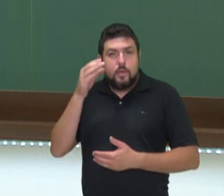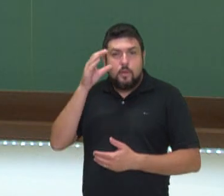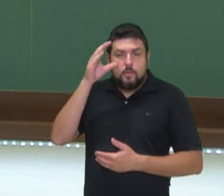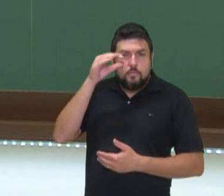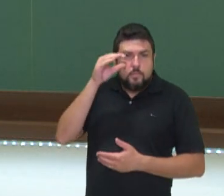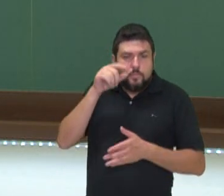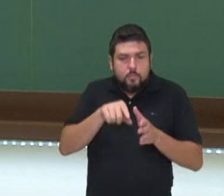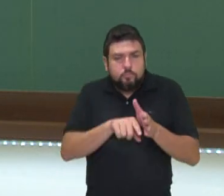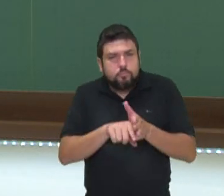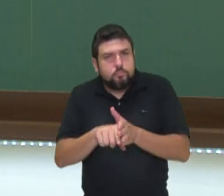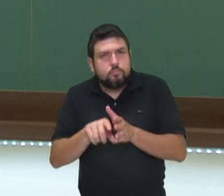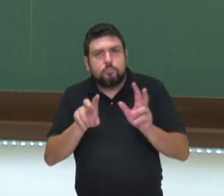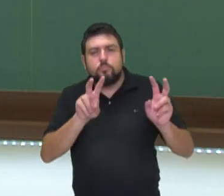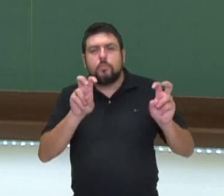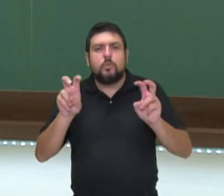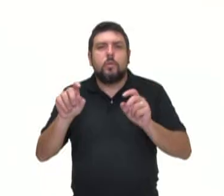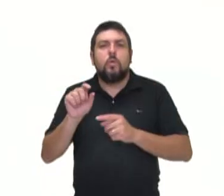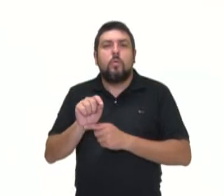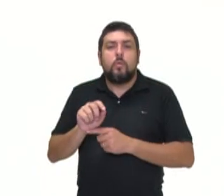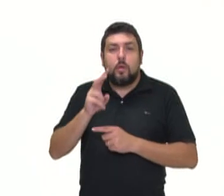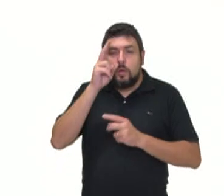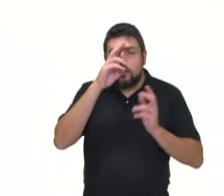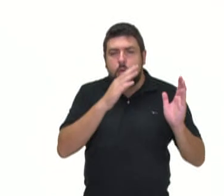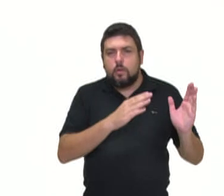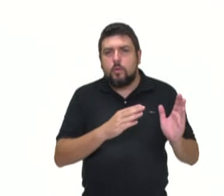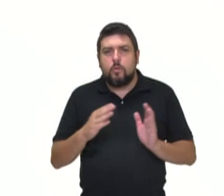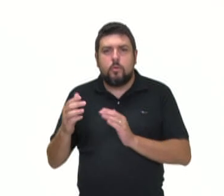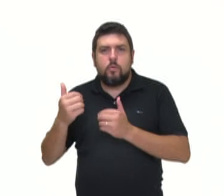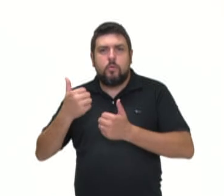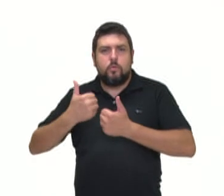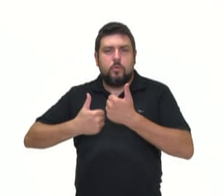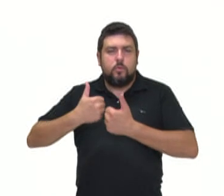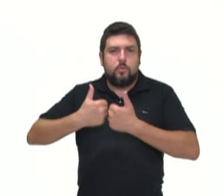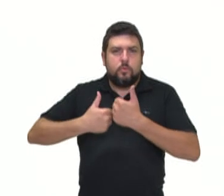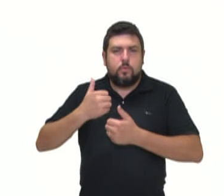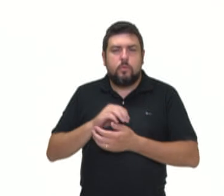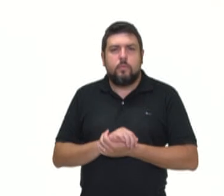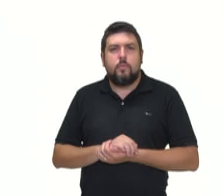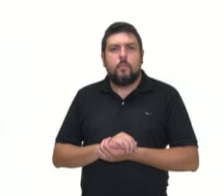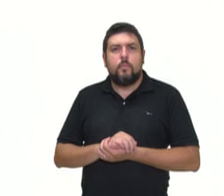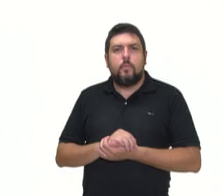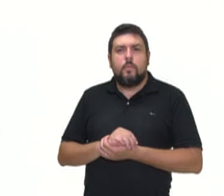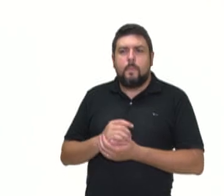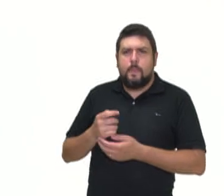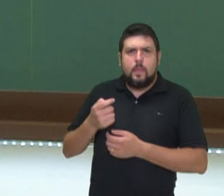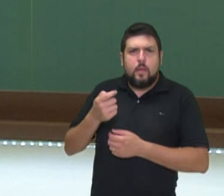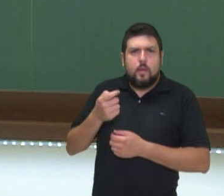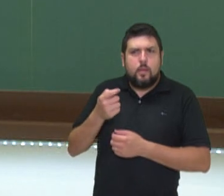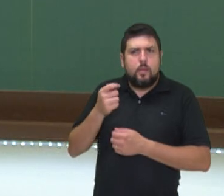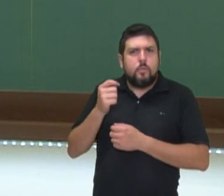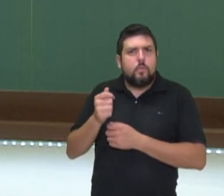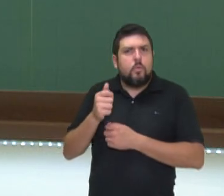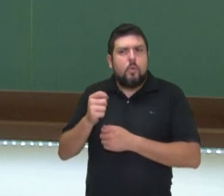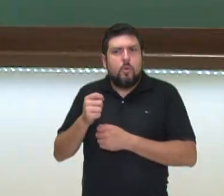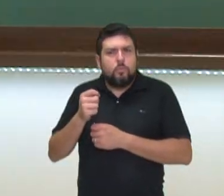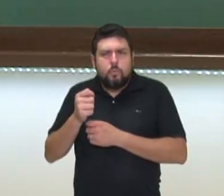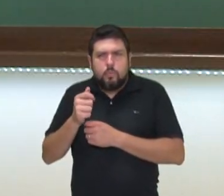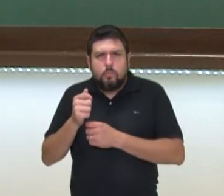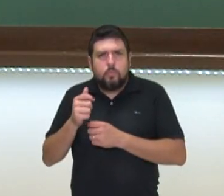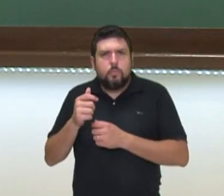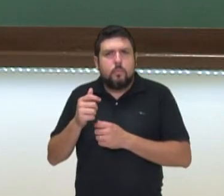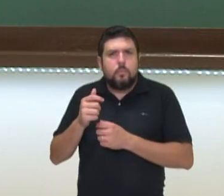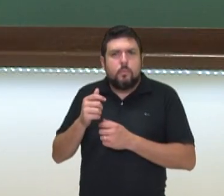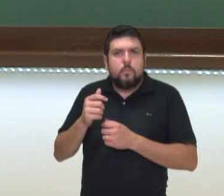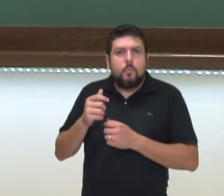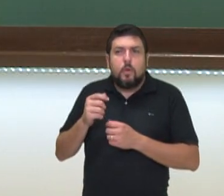o assunto, né? Que é a história do futebol e craques, pouca mídia, que jogam muito futebol, né? Que tem muita